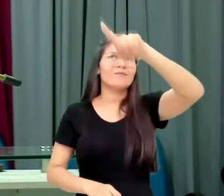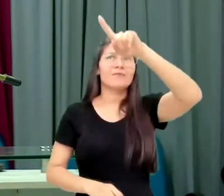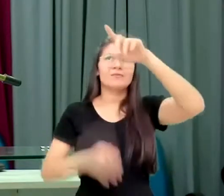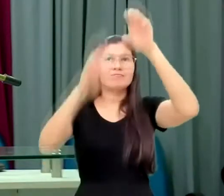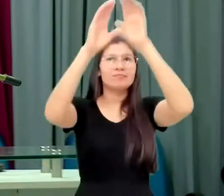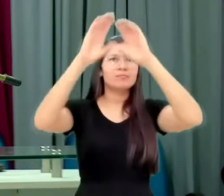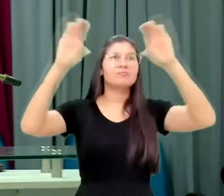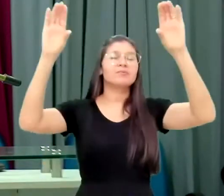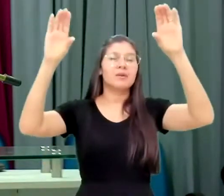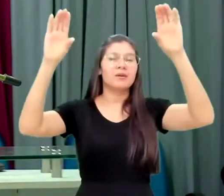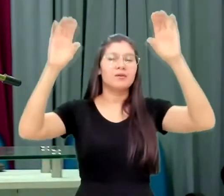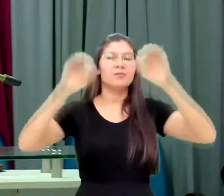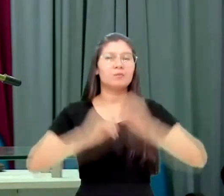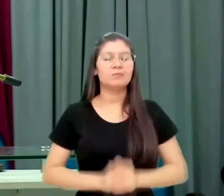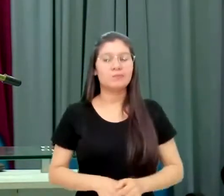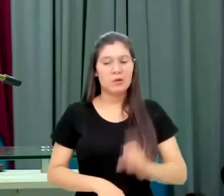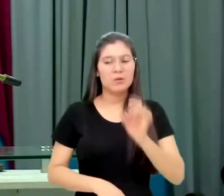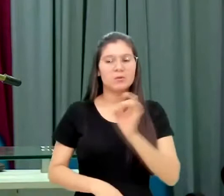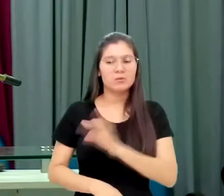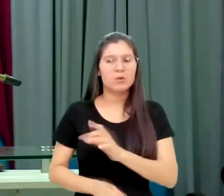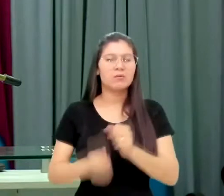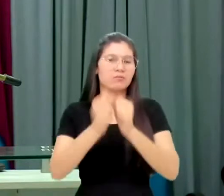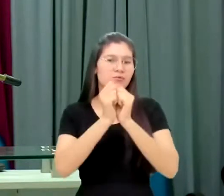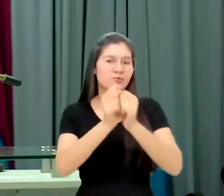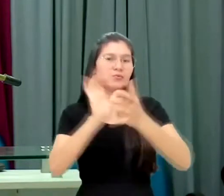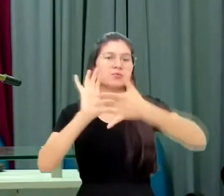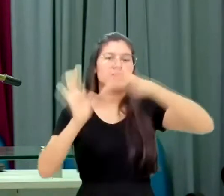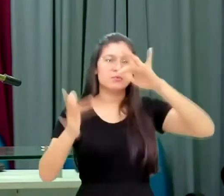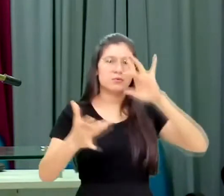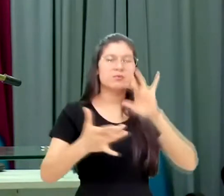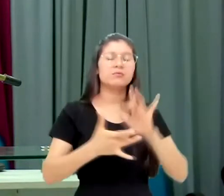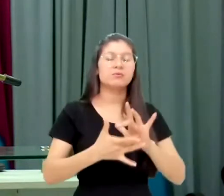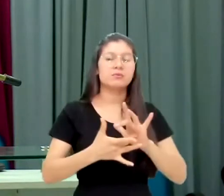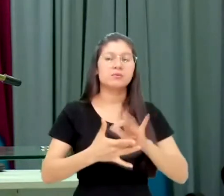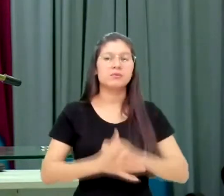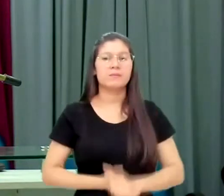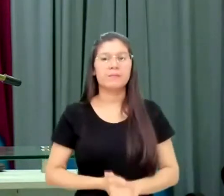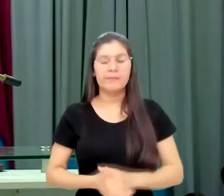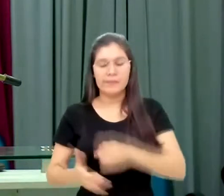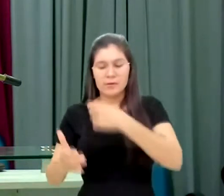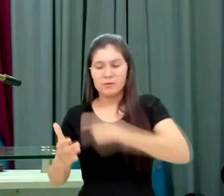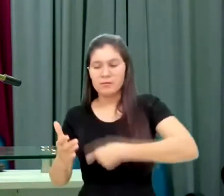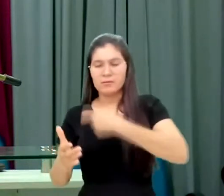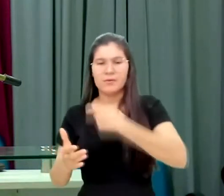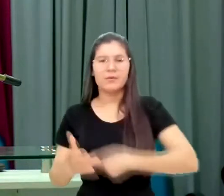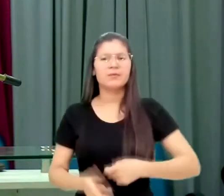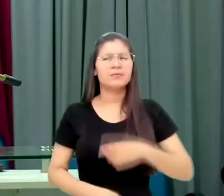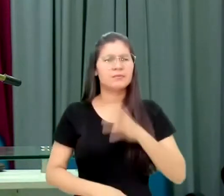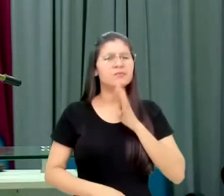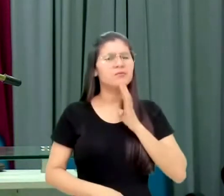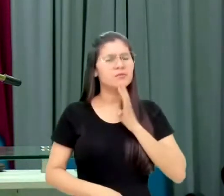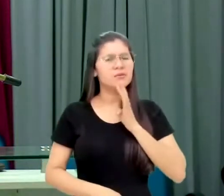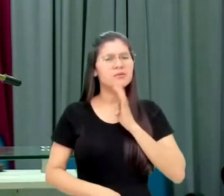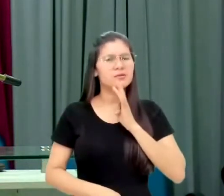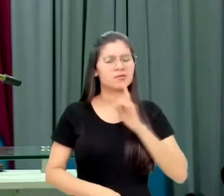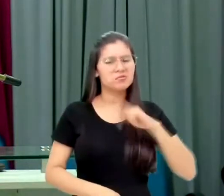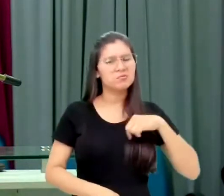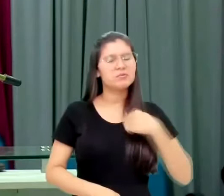Deus. Texto este bem conhecido de todos nós, não